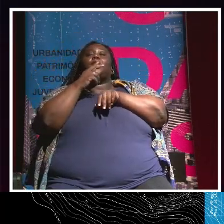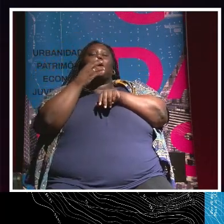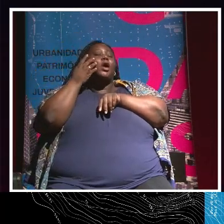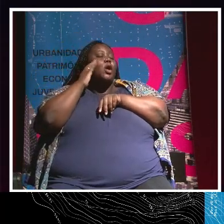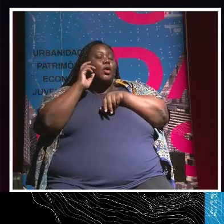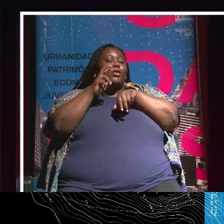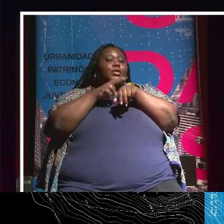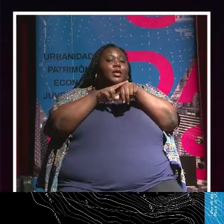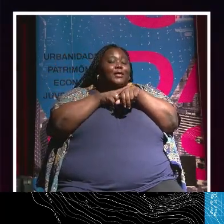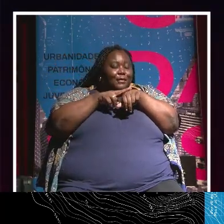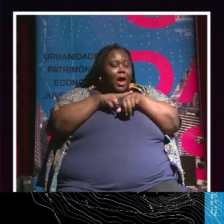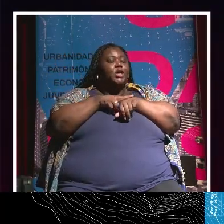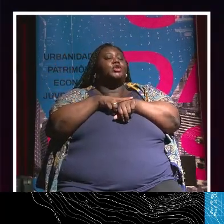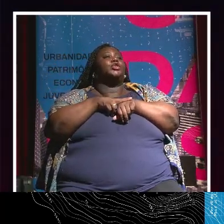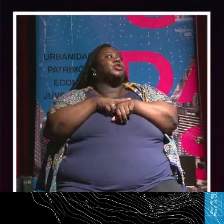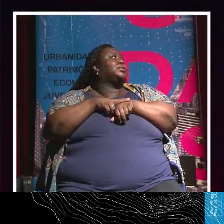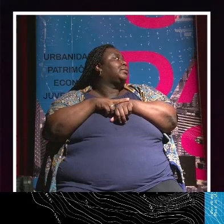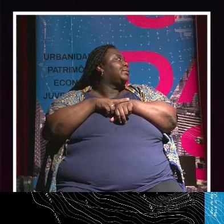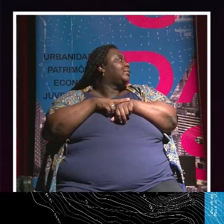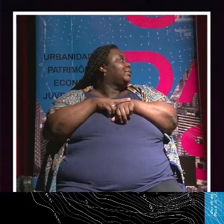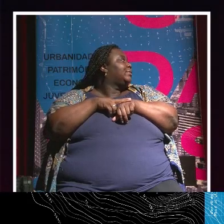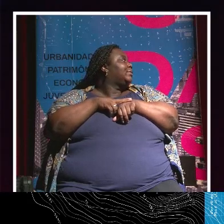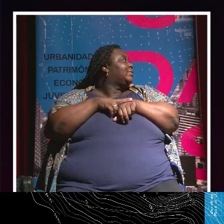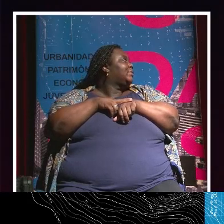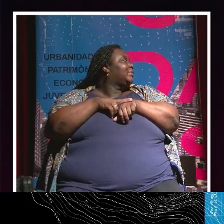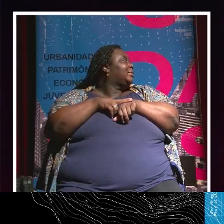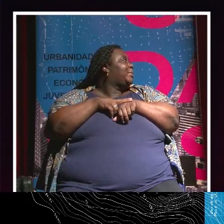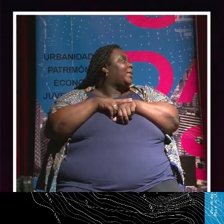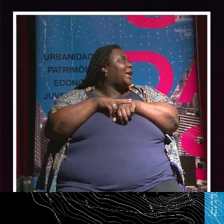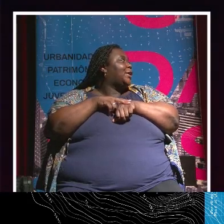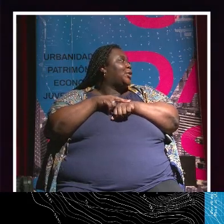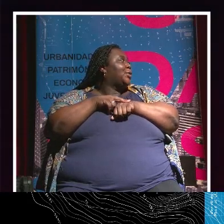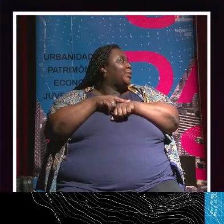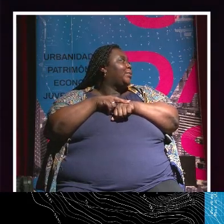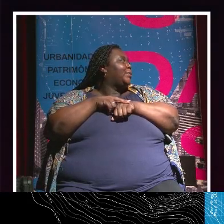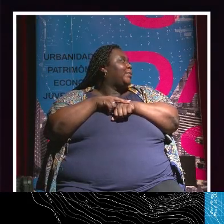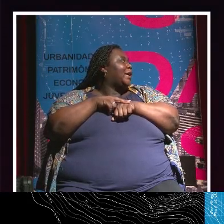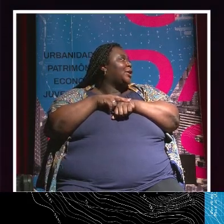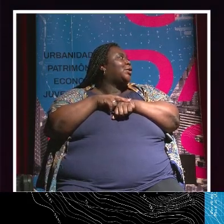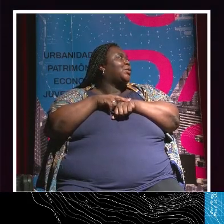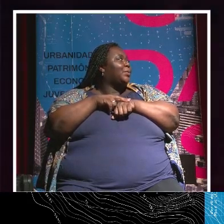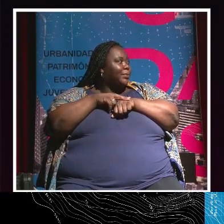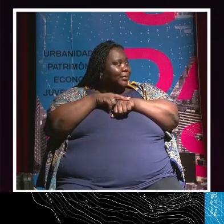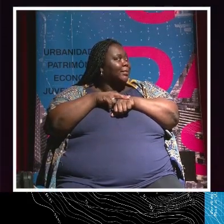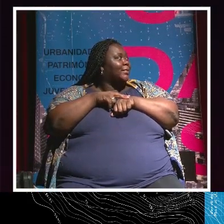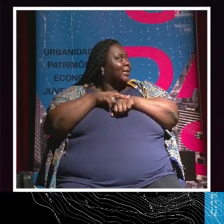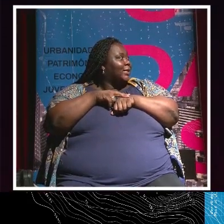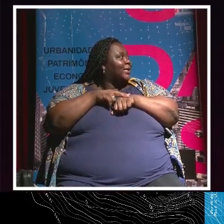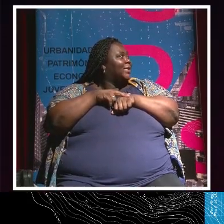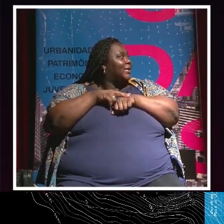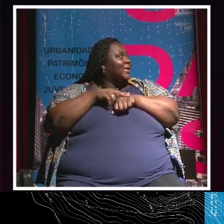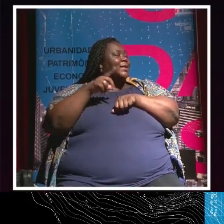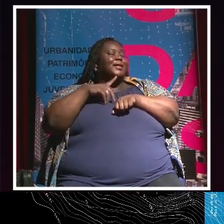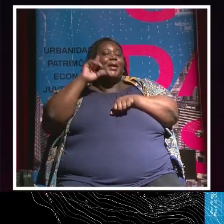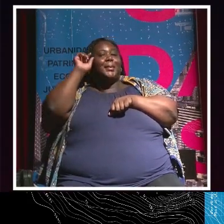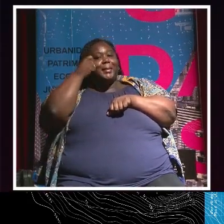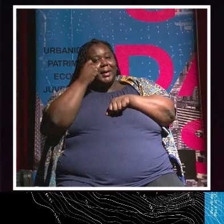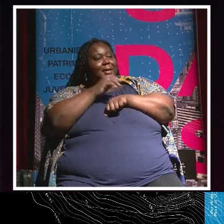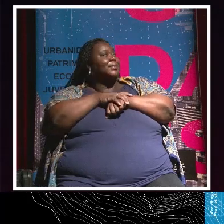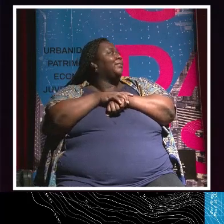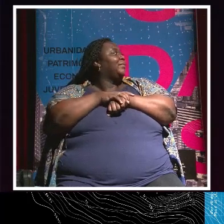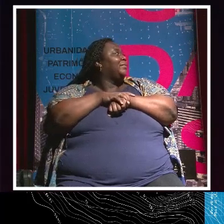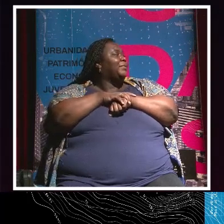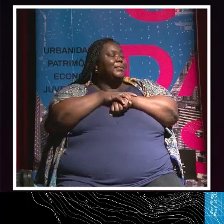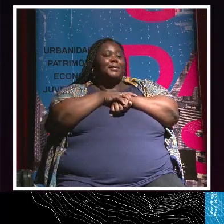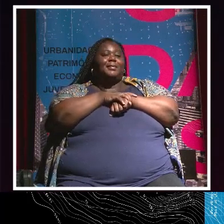rosa, verde e... agora eu não estou vendo, esqueci qual mais cor. Rosa, verde, preto. Tem preto também. São